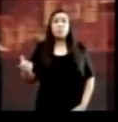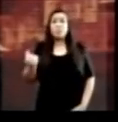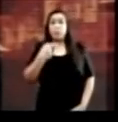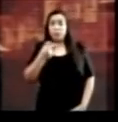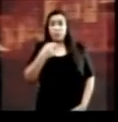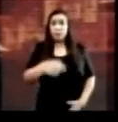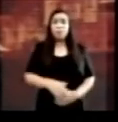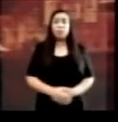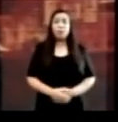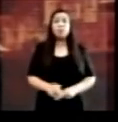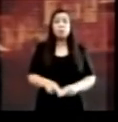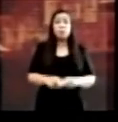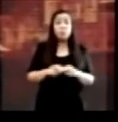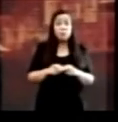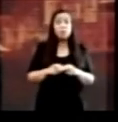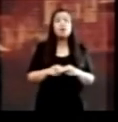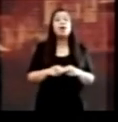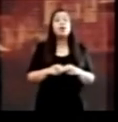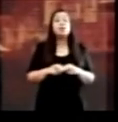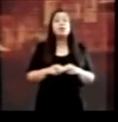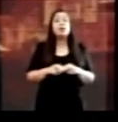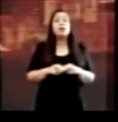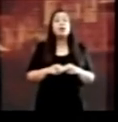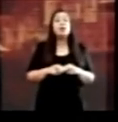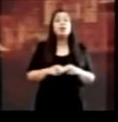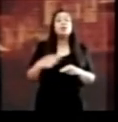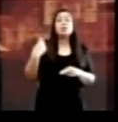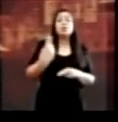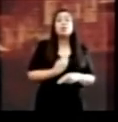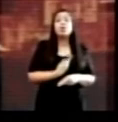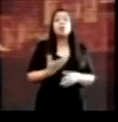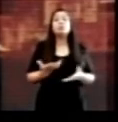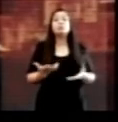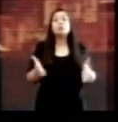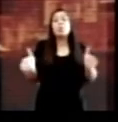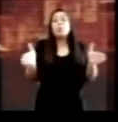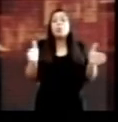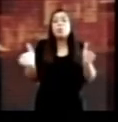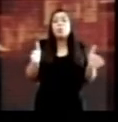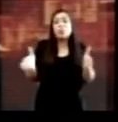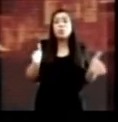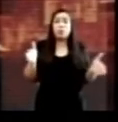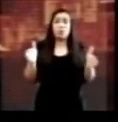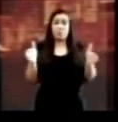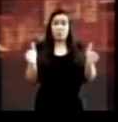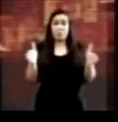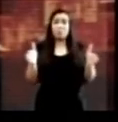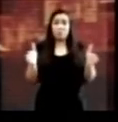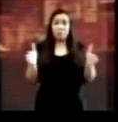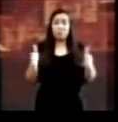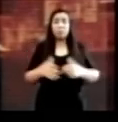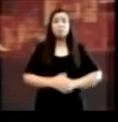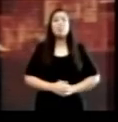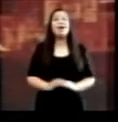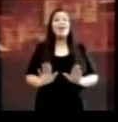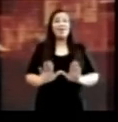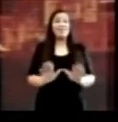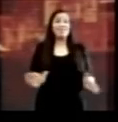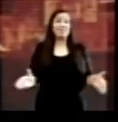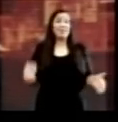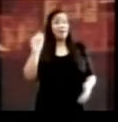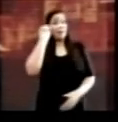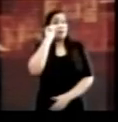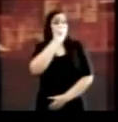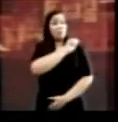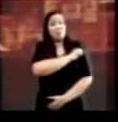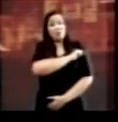tratamento, em virtude de estarmos com uma folga razoável naquele momento. Mas São José